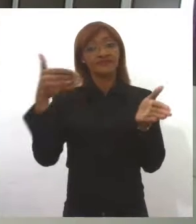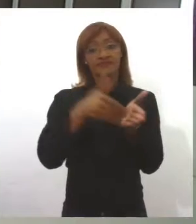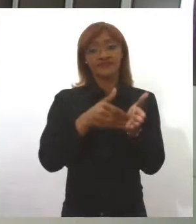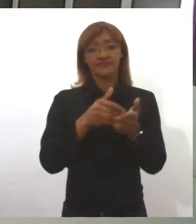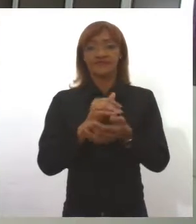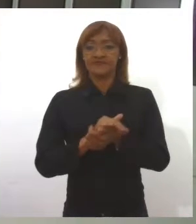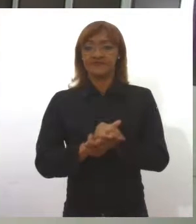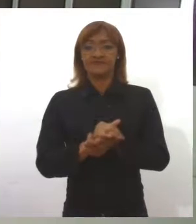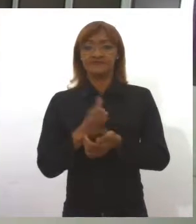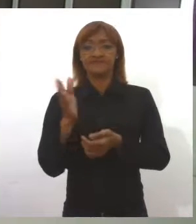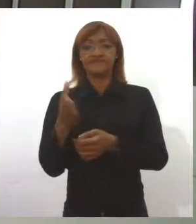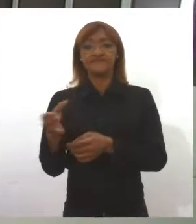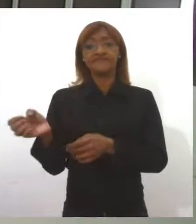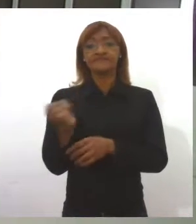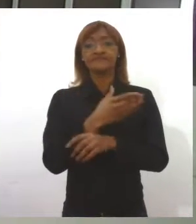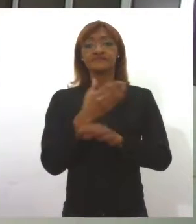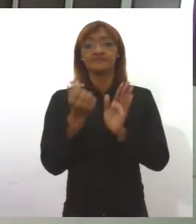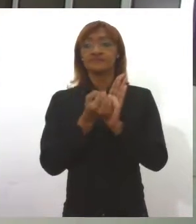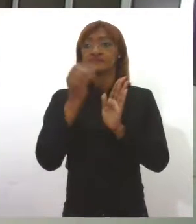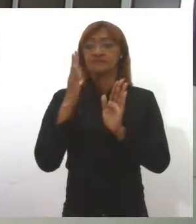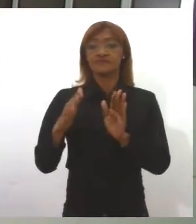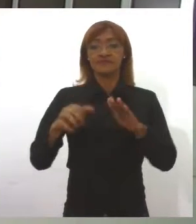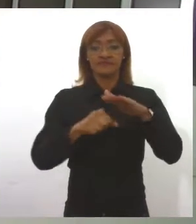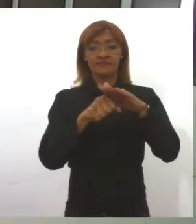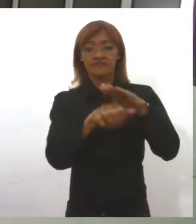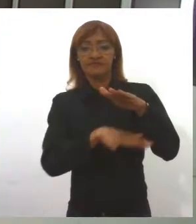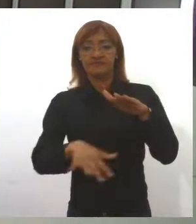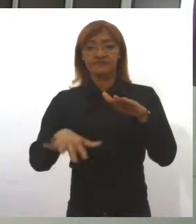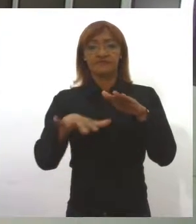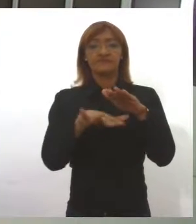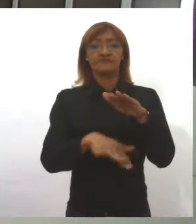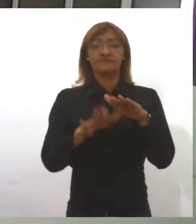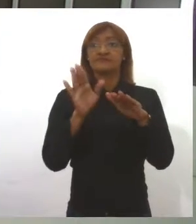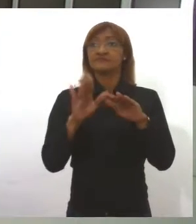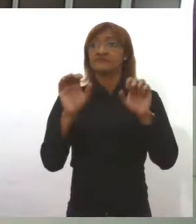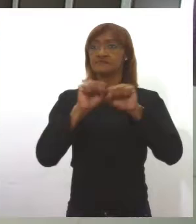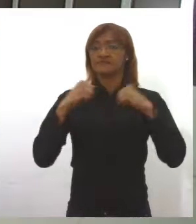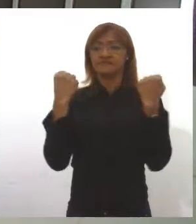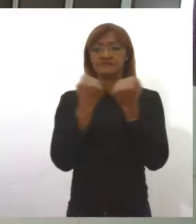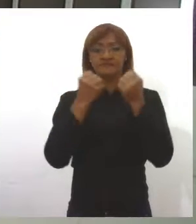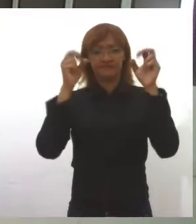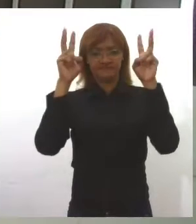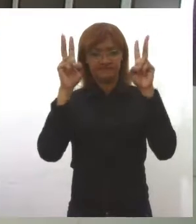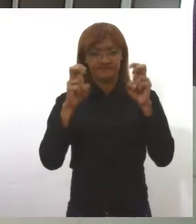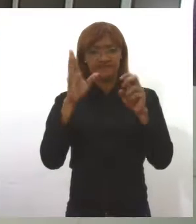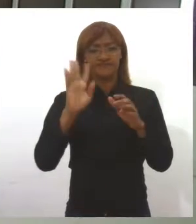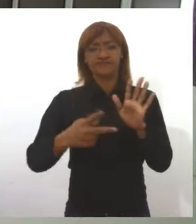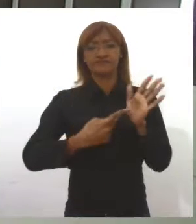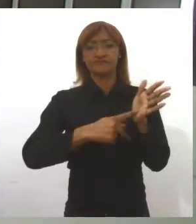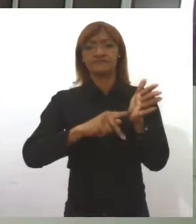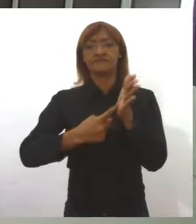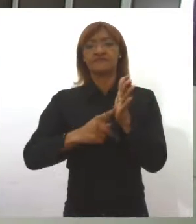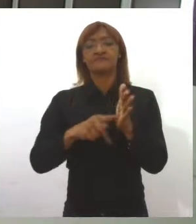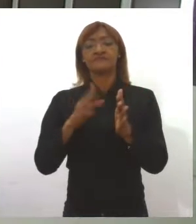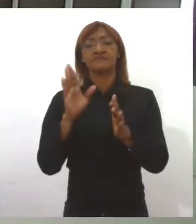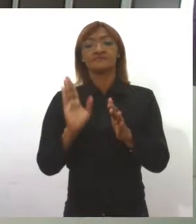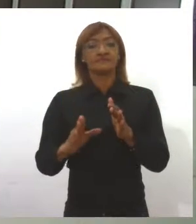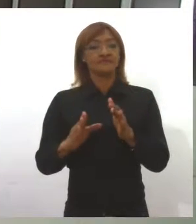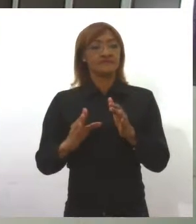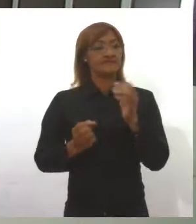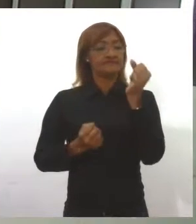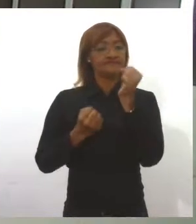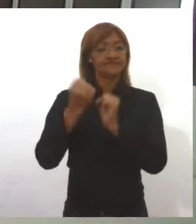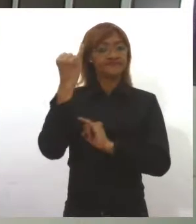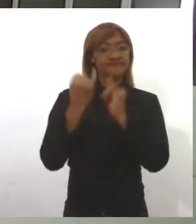E olha, o novo marco legal de saneamento será tema de um seminário promovido pelo Sindicato dos Trabalhadores na indústria da